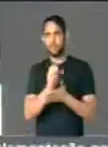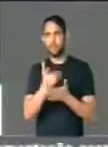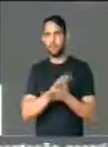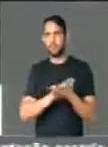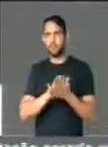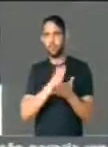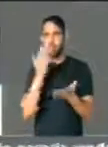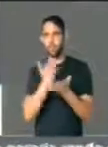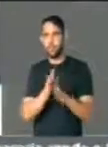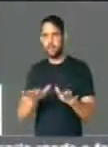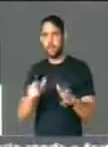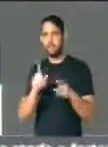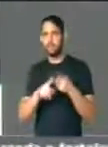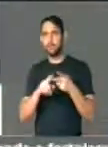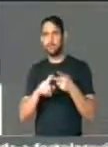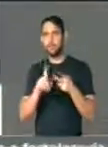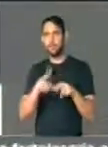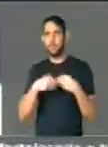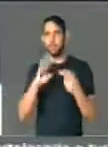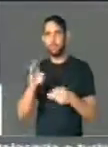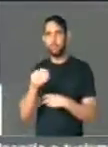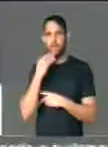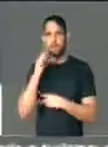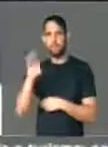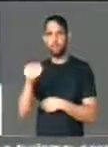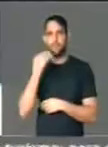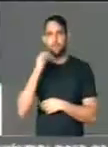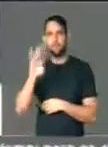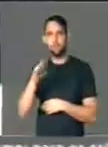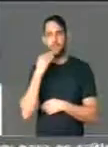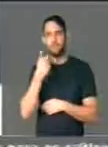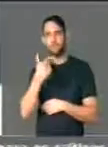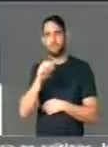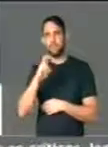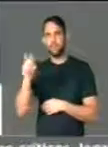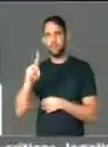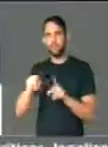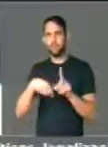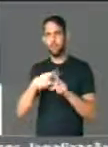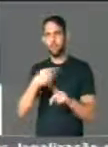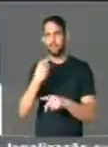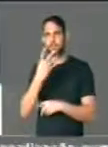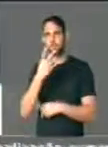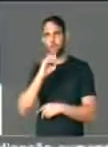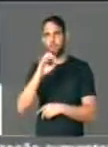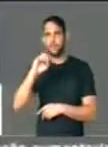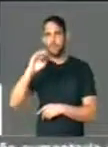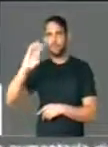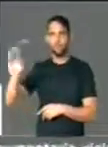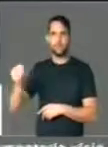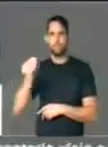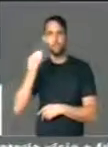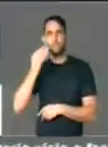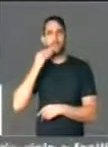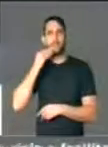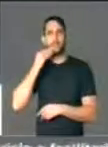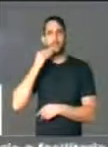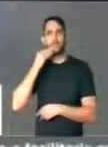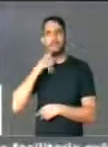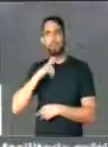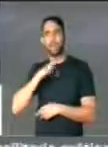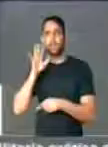não tenham perdas. São bilhões e bilhões. Em 2015, foram mais de 400 bilhões